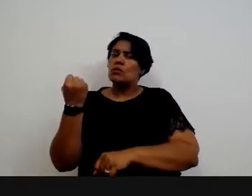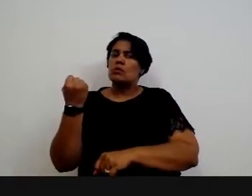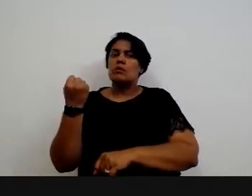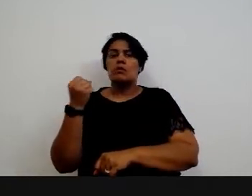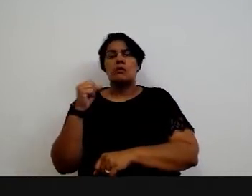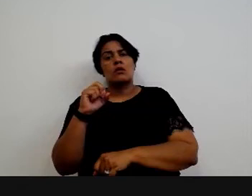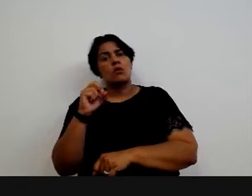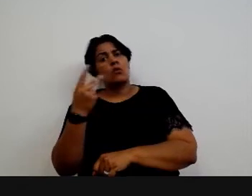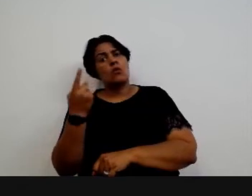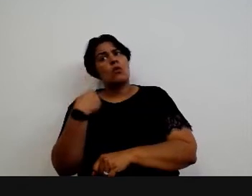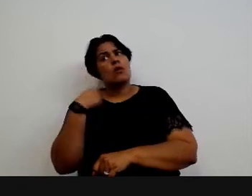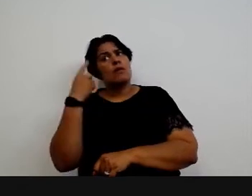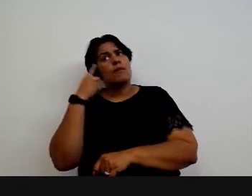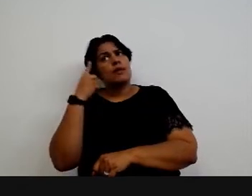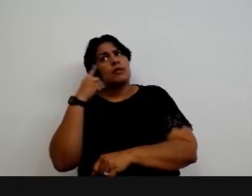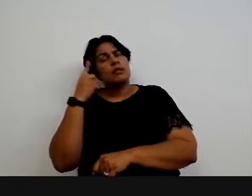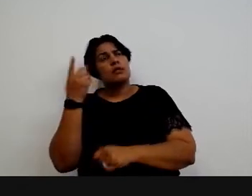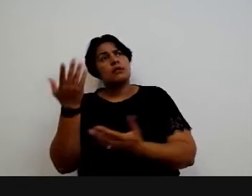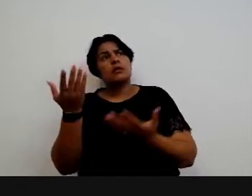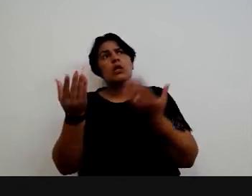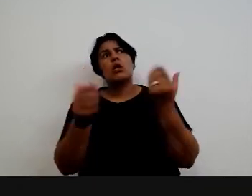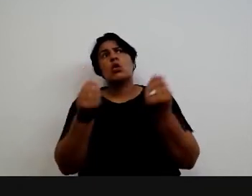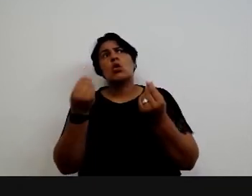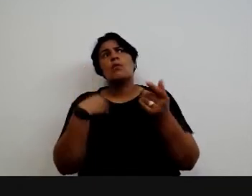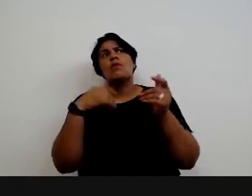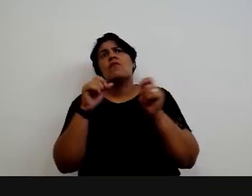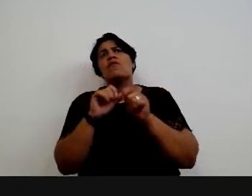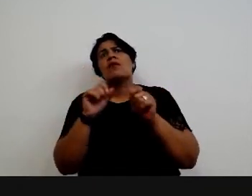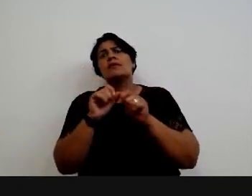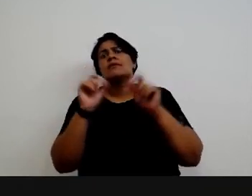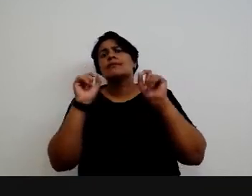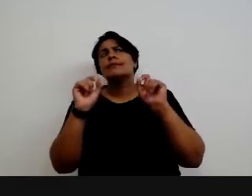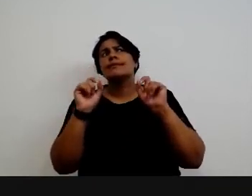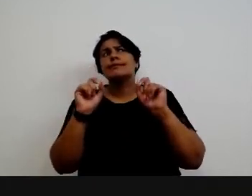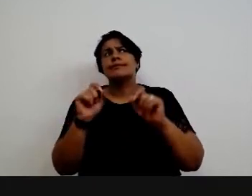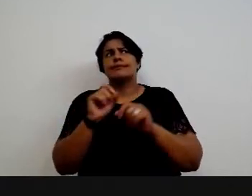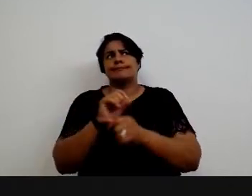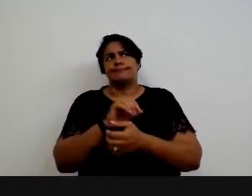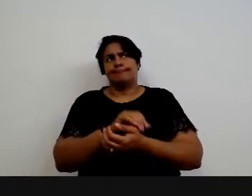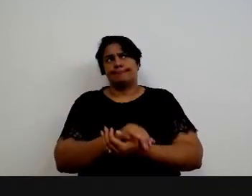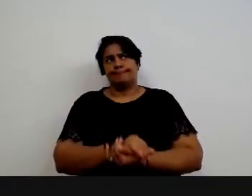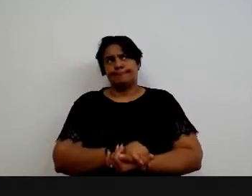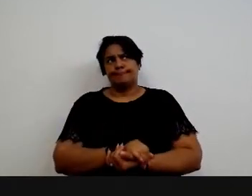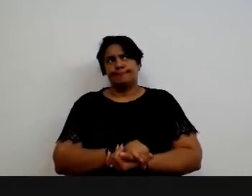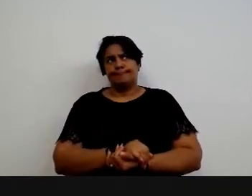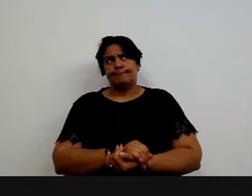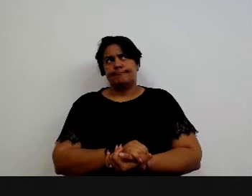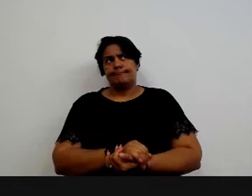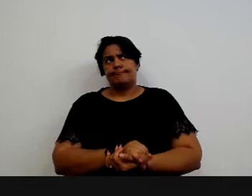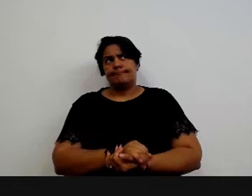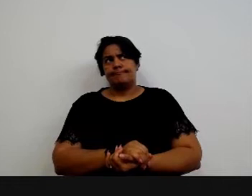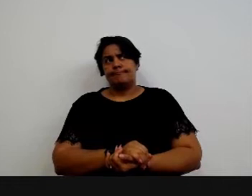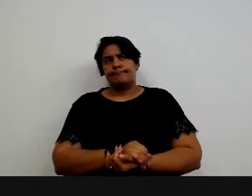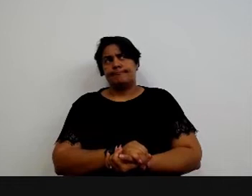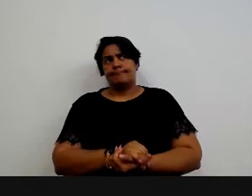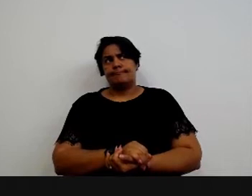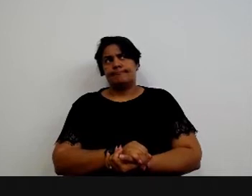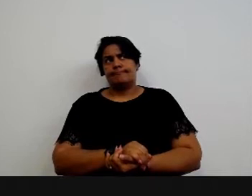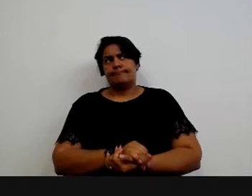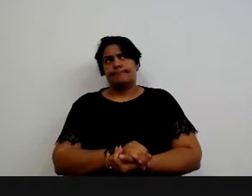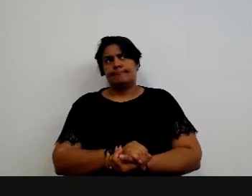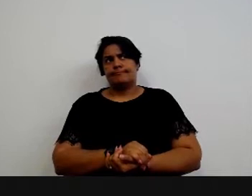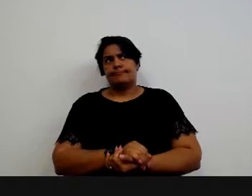trazem, né, essa ideia de que, e agora? Eu estou aqui, eu vou fazer o quê? E há